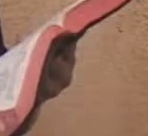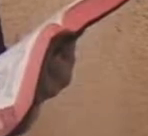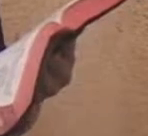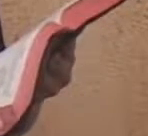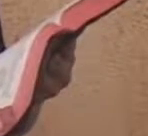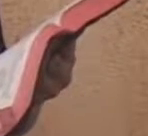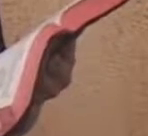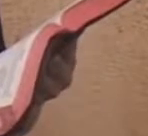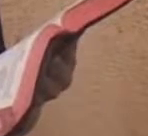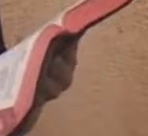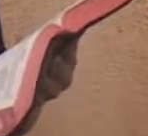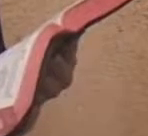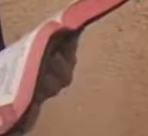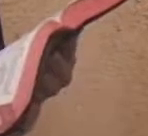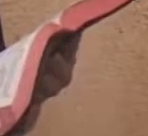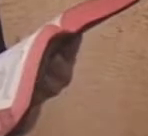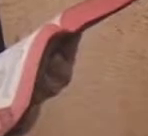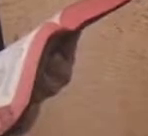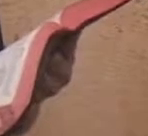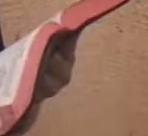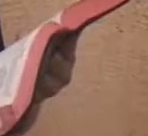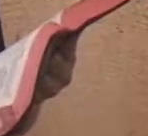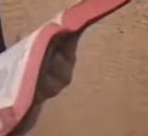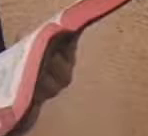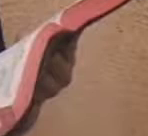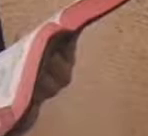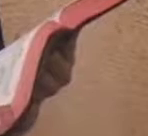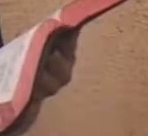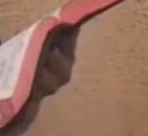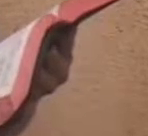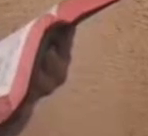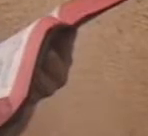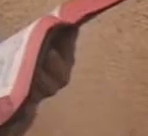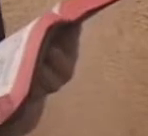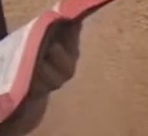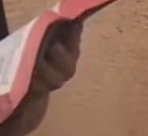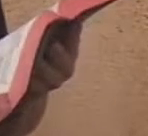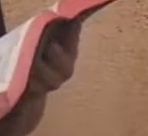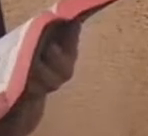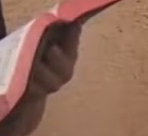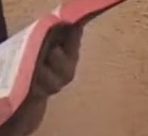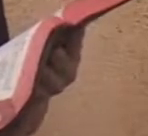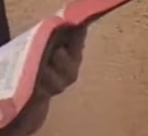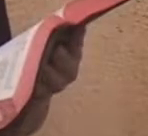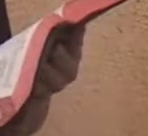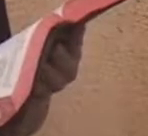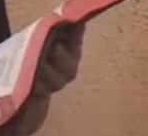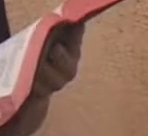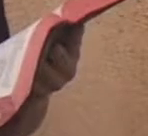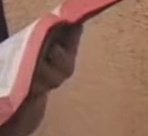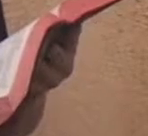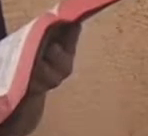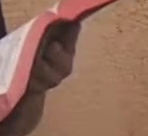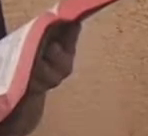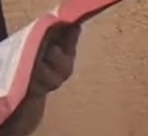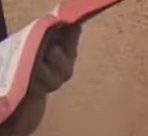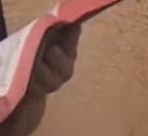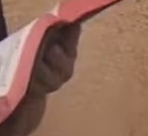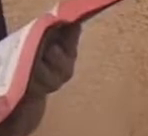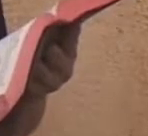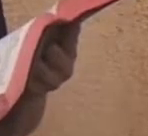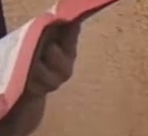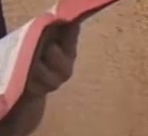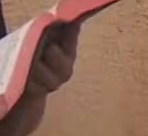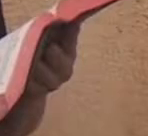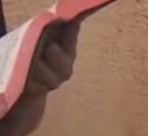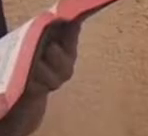cresce, e faz-se o maior de todas as hortaliças, e cria grandes ramos, de tal maneira que as aves